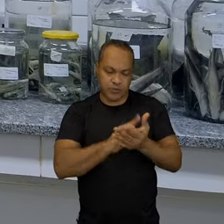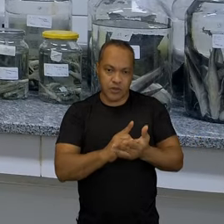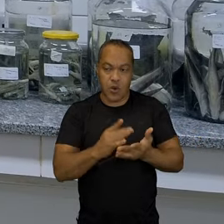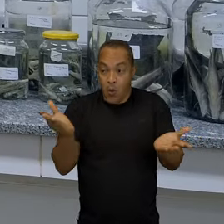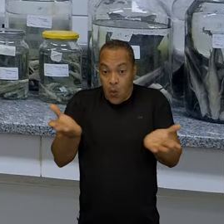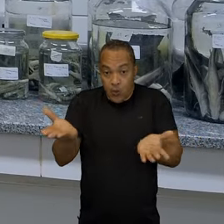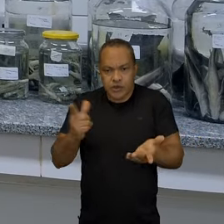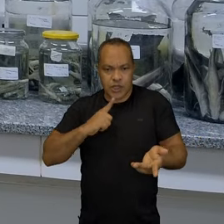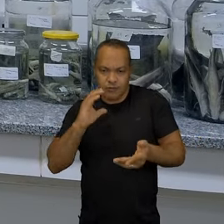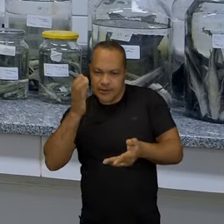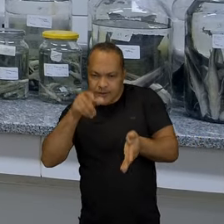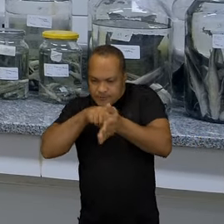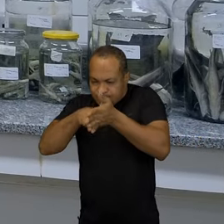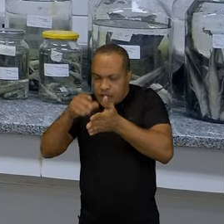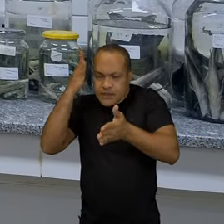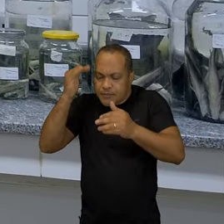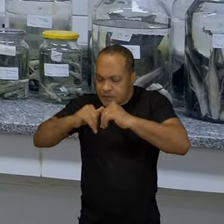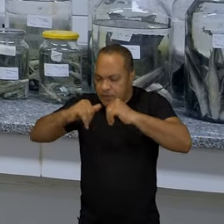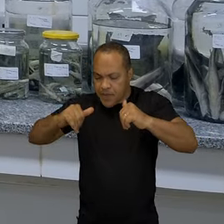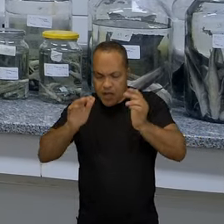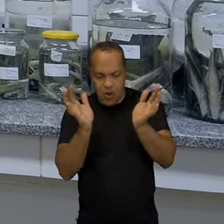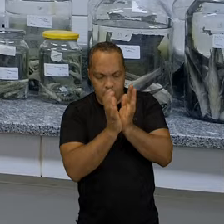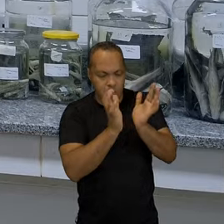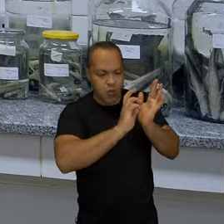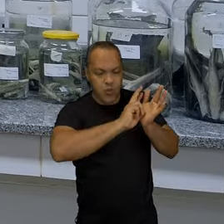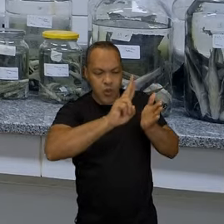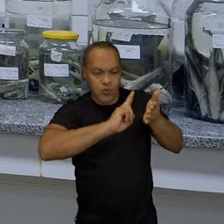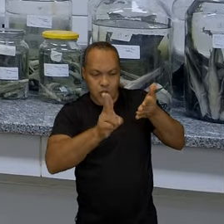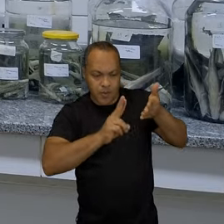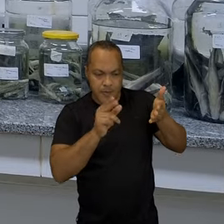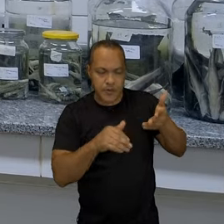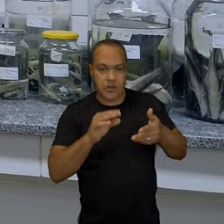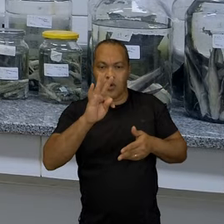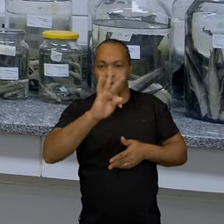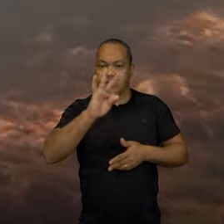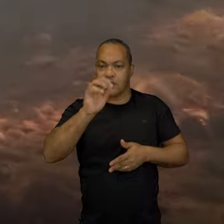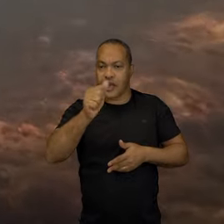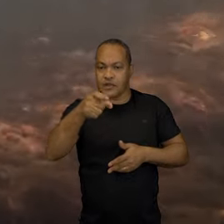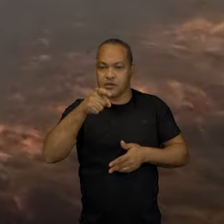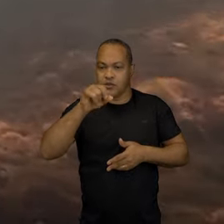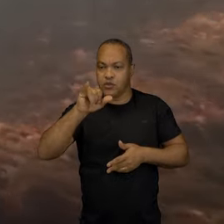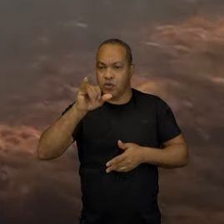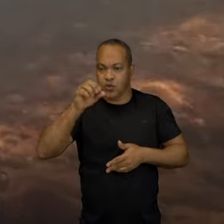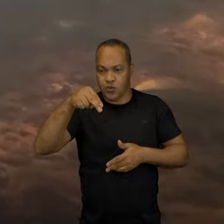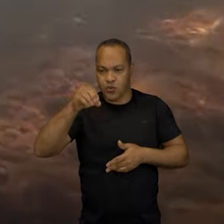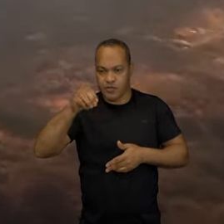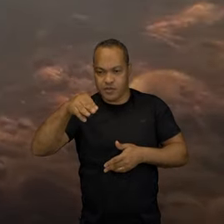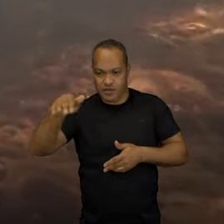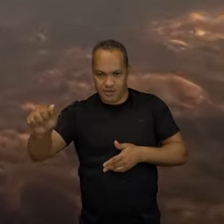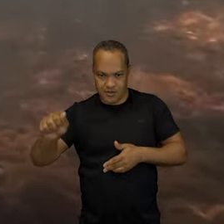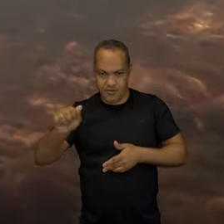Existe uma ciência responsável por classificar e nomear toda a biodiversidade, que é a taxonomia.